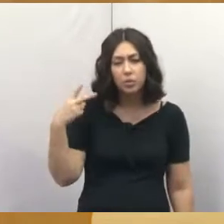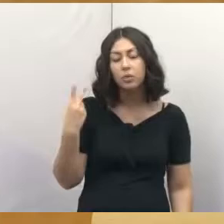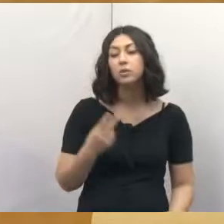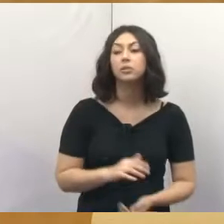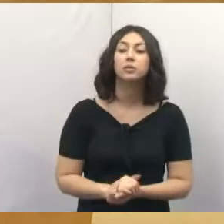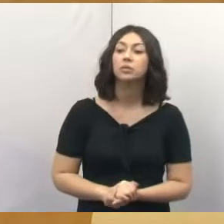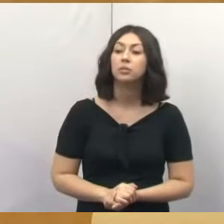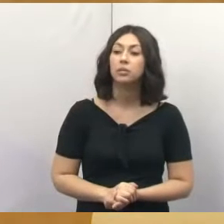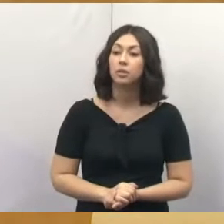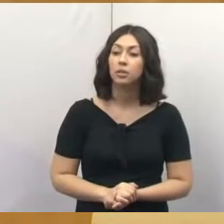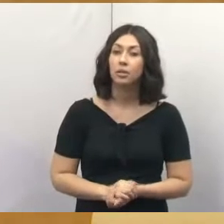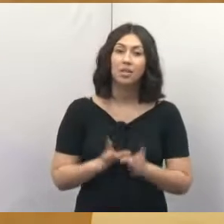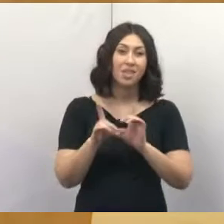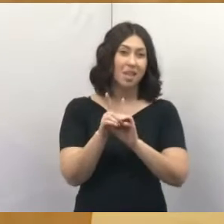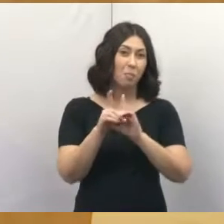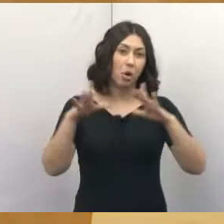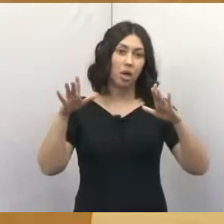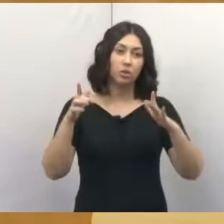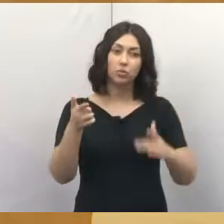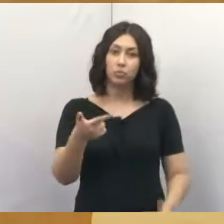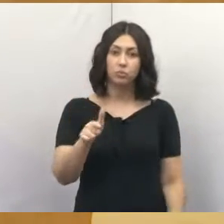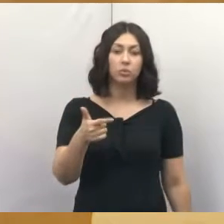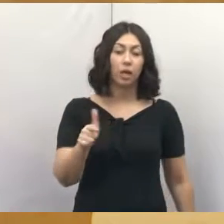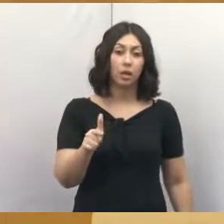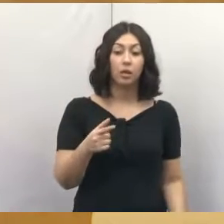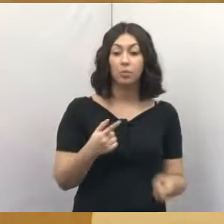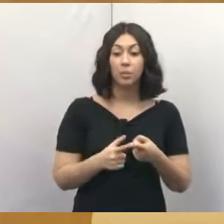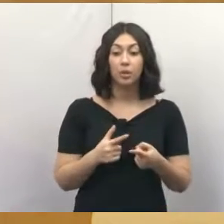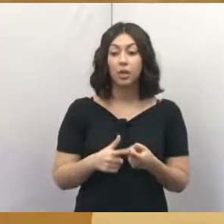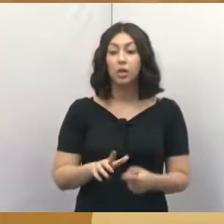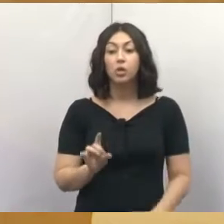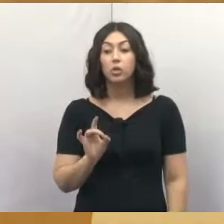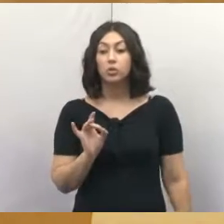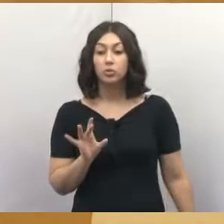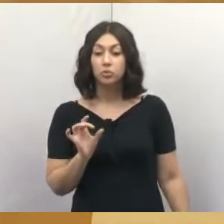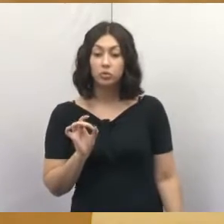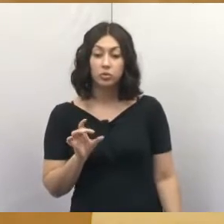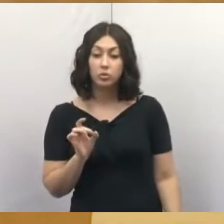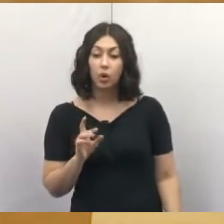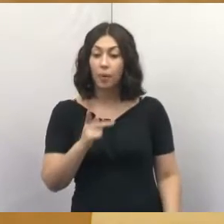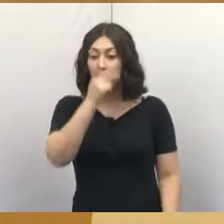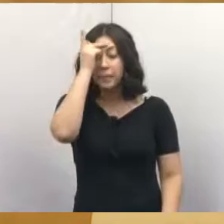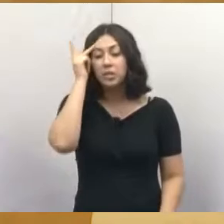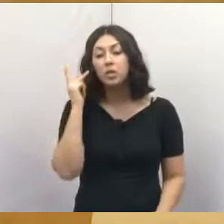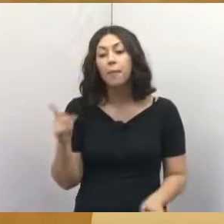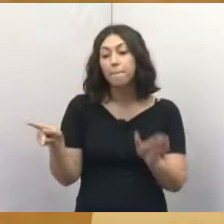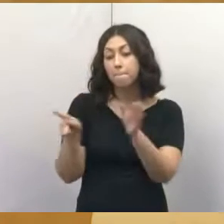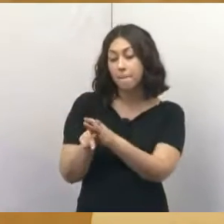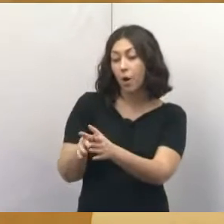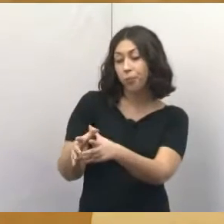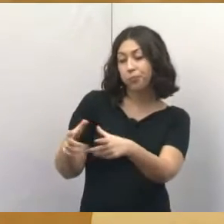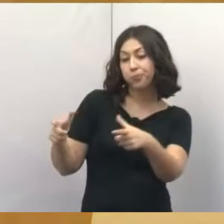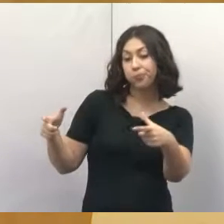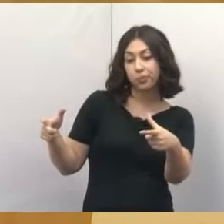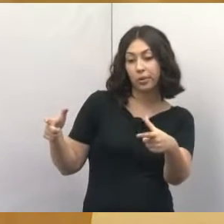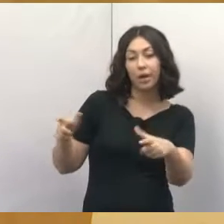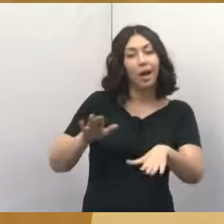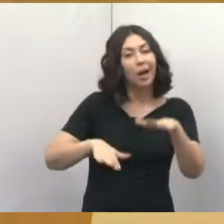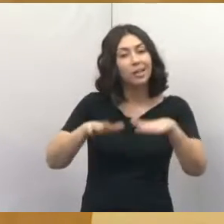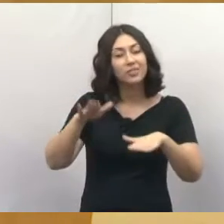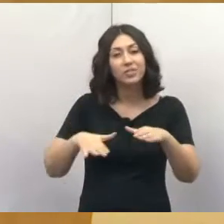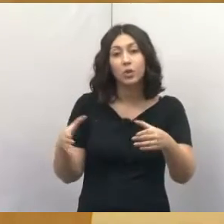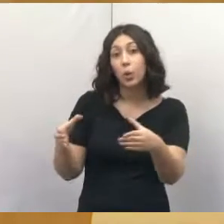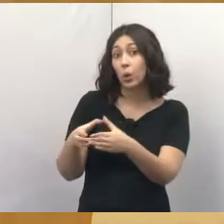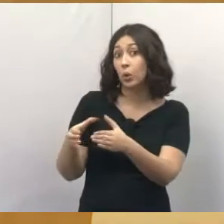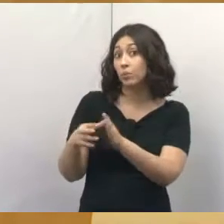casa, isso se torna antidemocrático, porque só quem pertence à maioria, ou seja, muitas vezes ao time